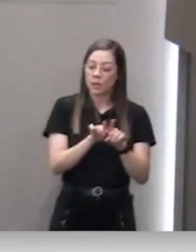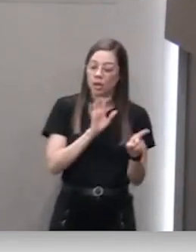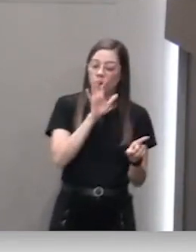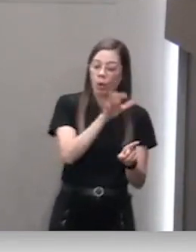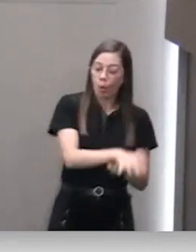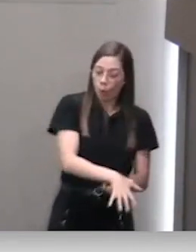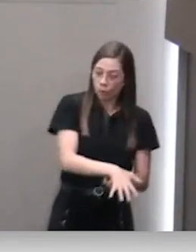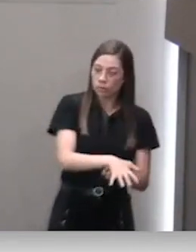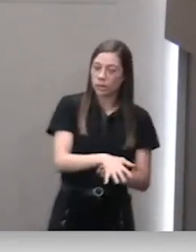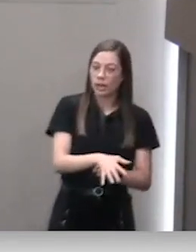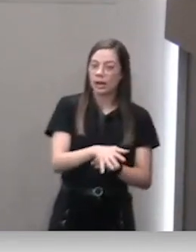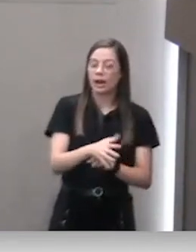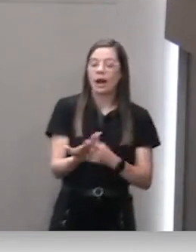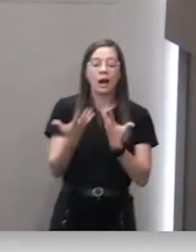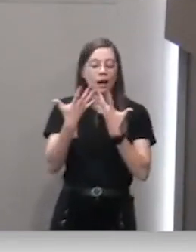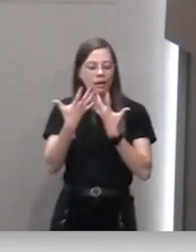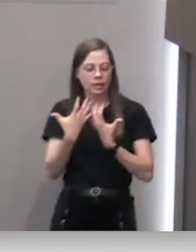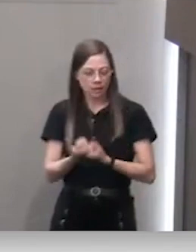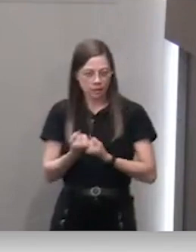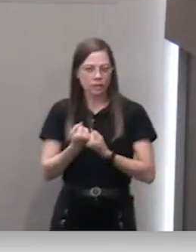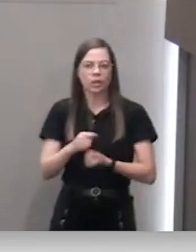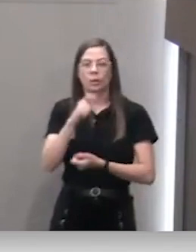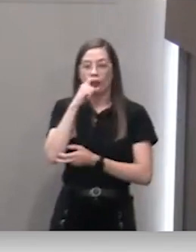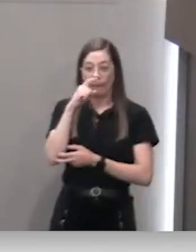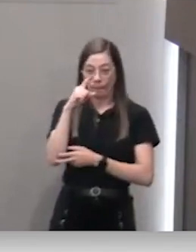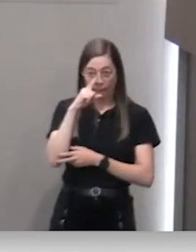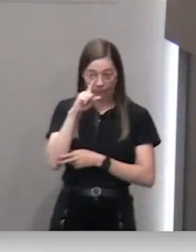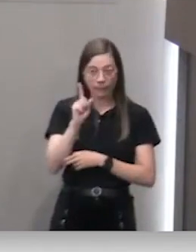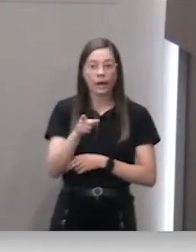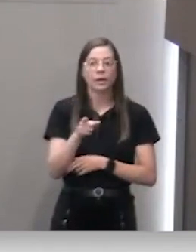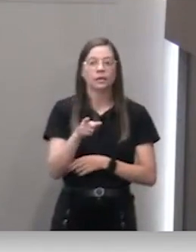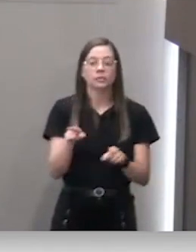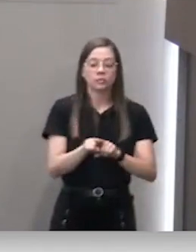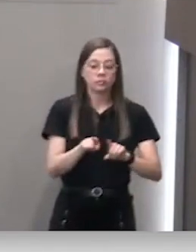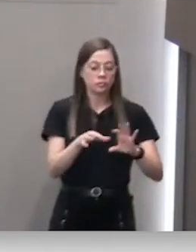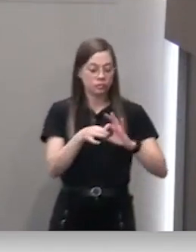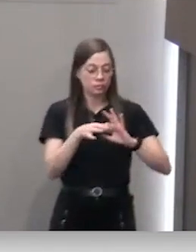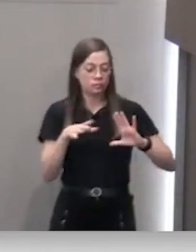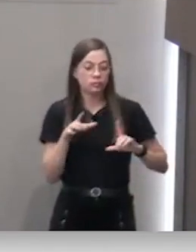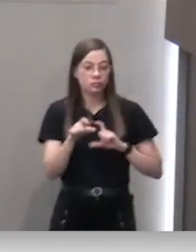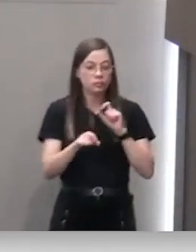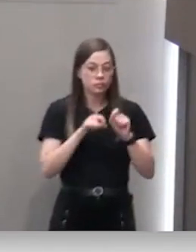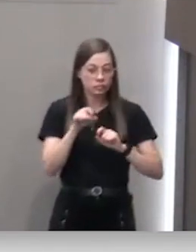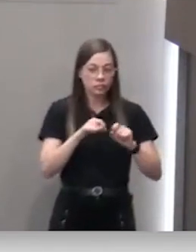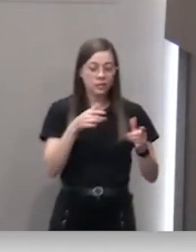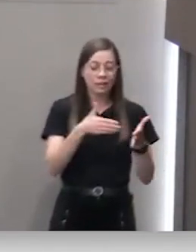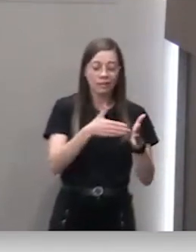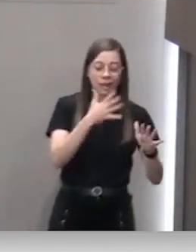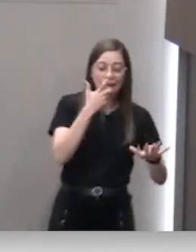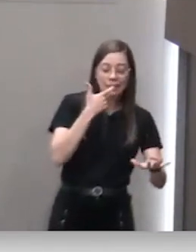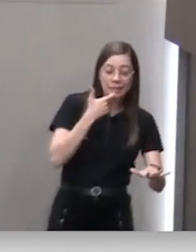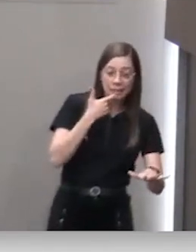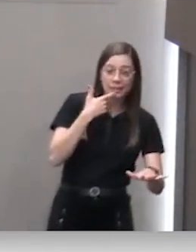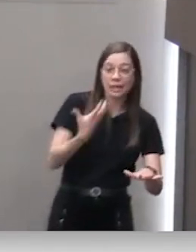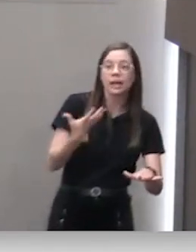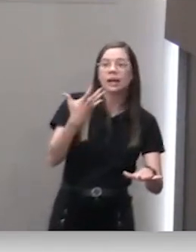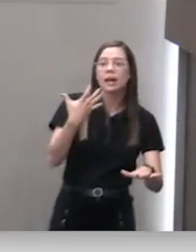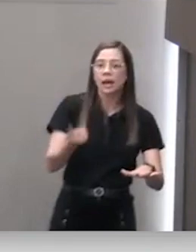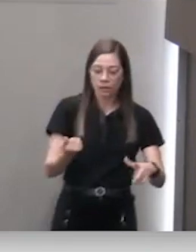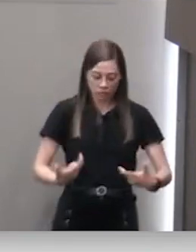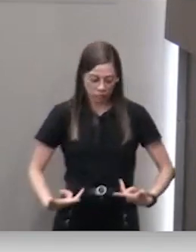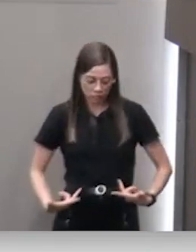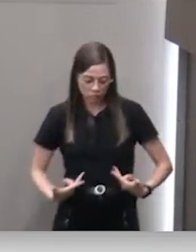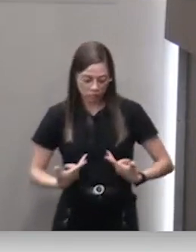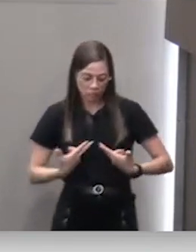dos pais. Esse é um ponto importante. Permitir que até mesmo crianças sejam submetidas à cirurgia